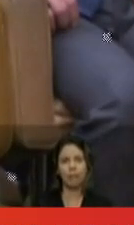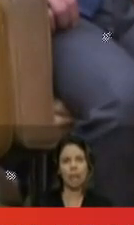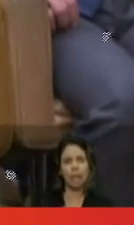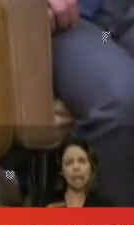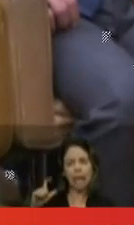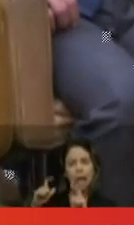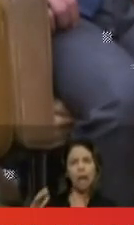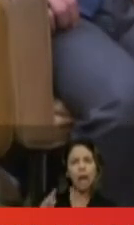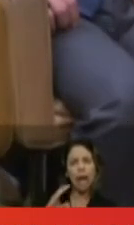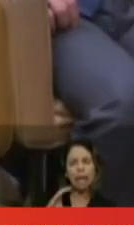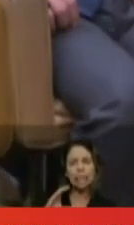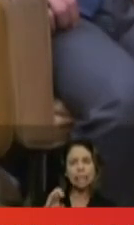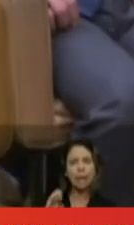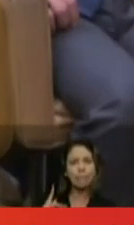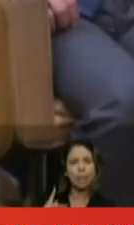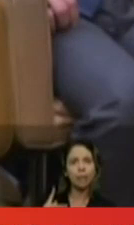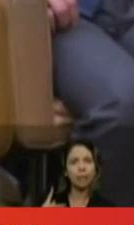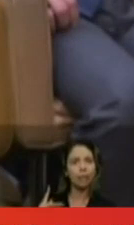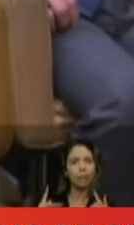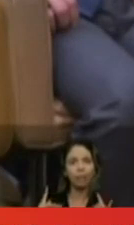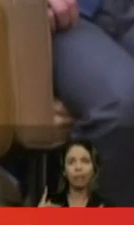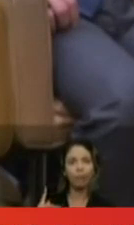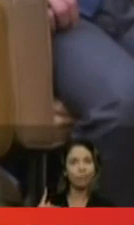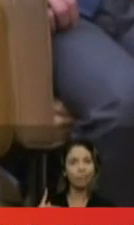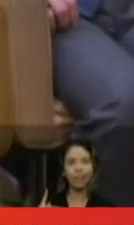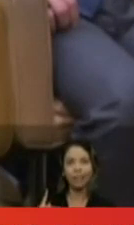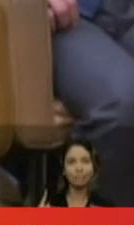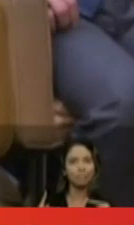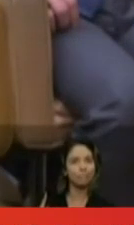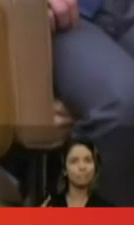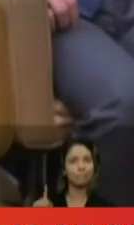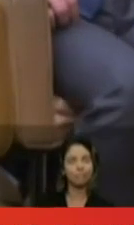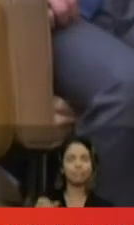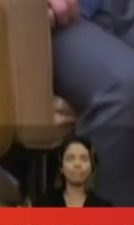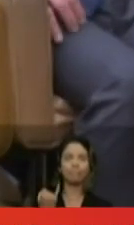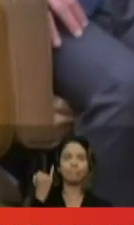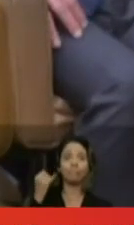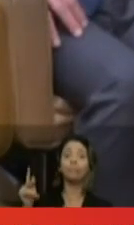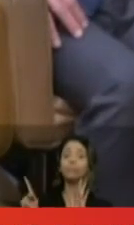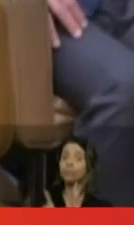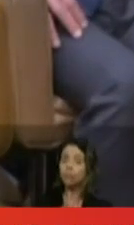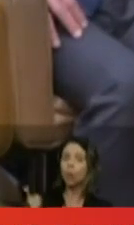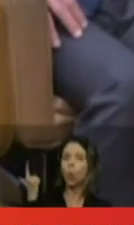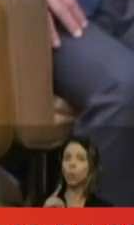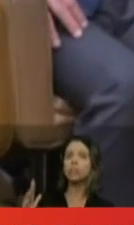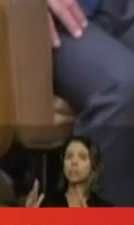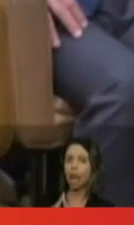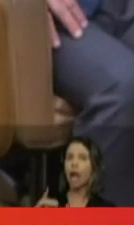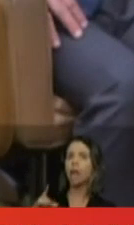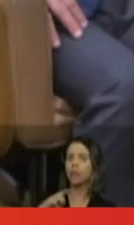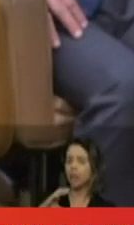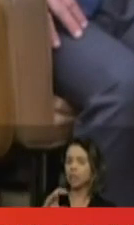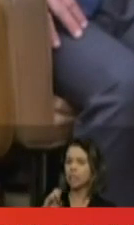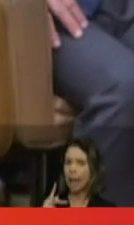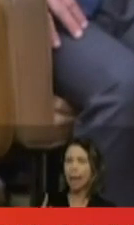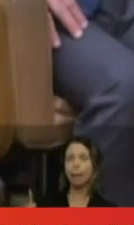agora eu quero fazer uma pergunta. Acha, oi, mano, que até quando vai esse discurso aí, justamente falando sobre os atos do dia 8